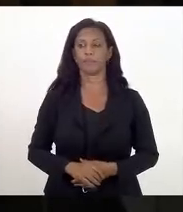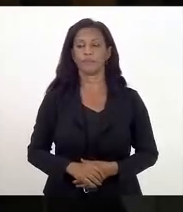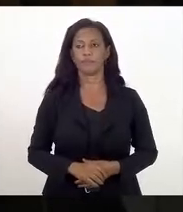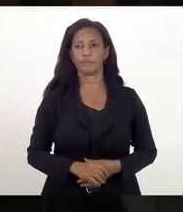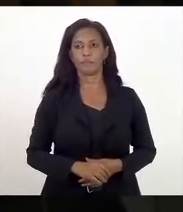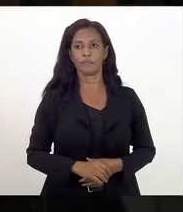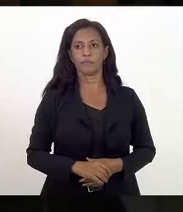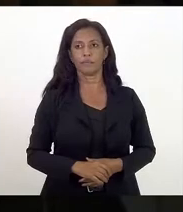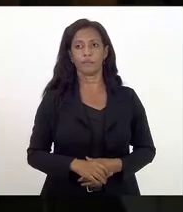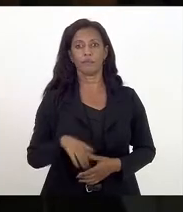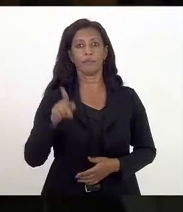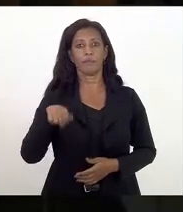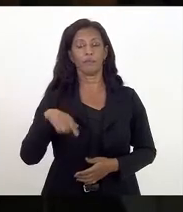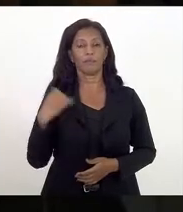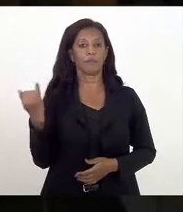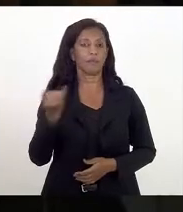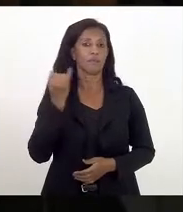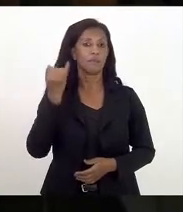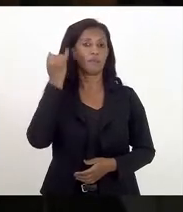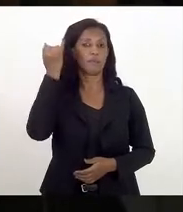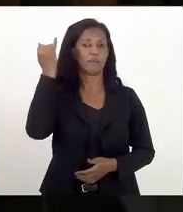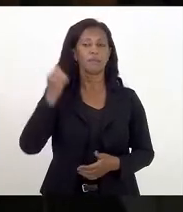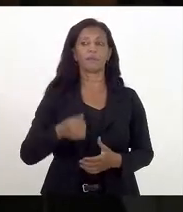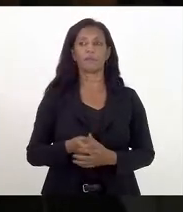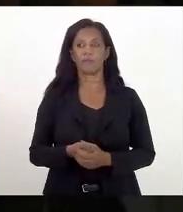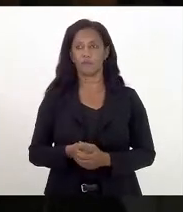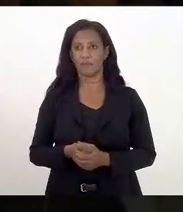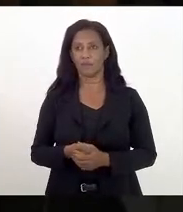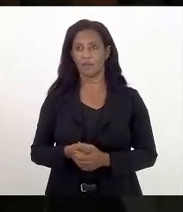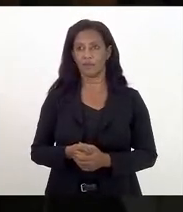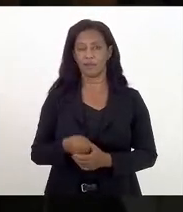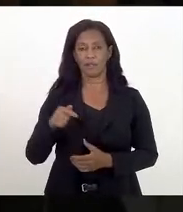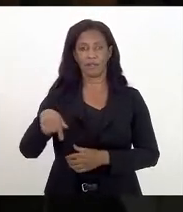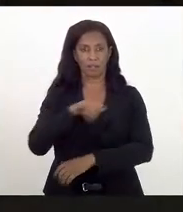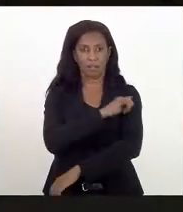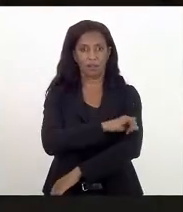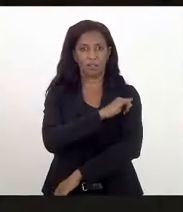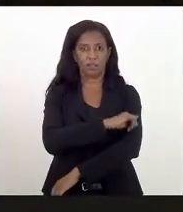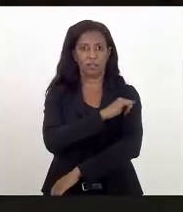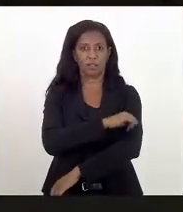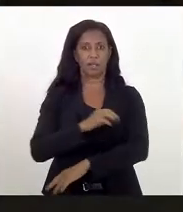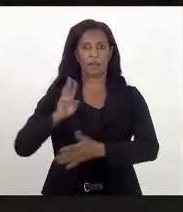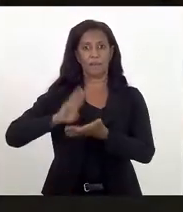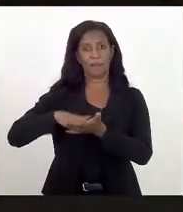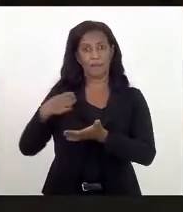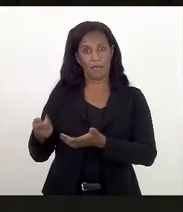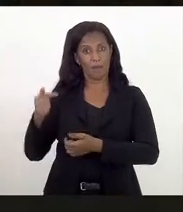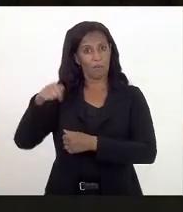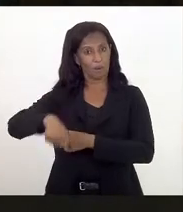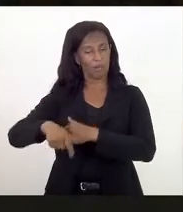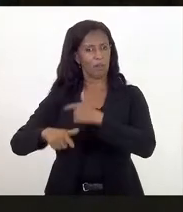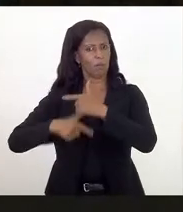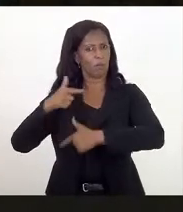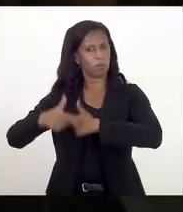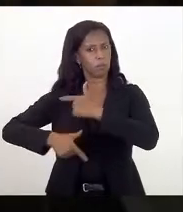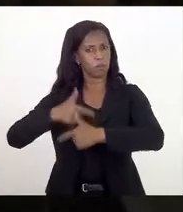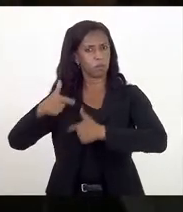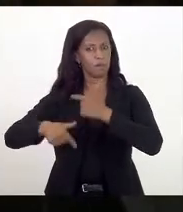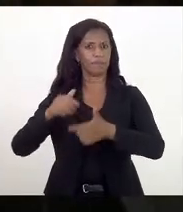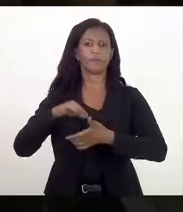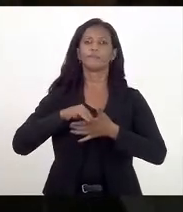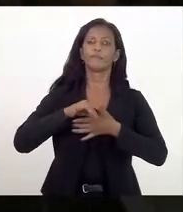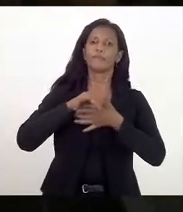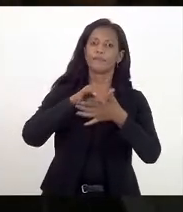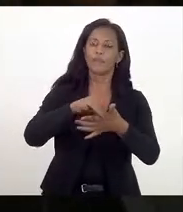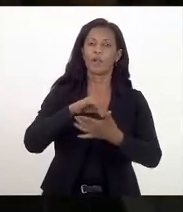meu constante interlocutor nos debates sobre a situação do serviço público no Rio de Janeiro, membro ativo, atuante e destacado